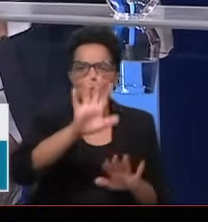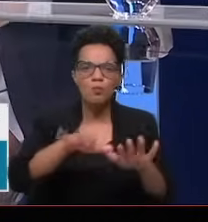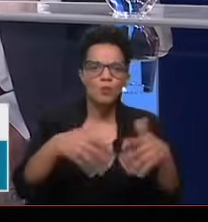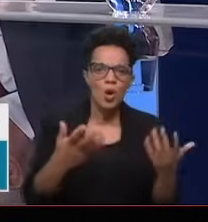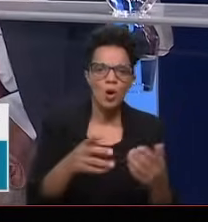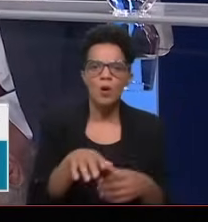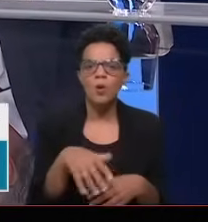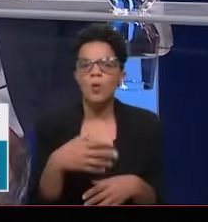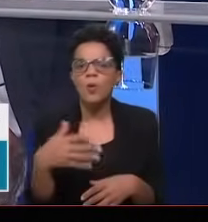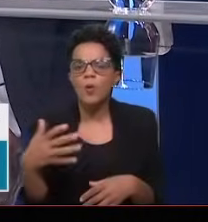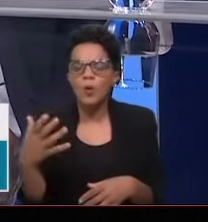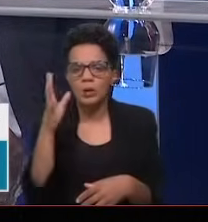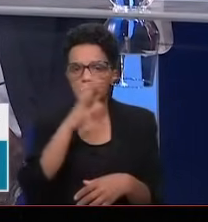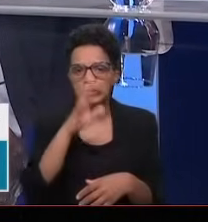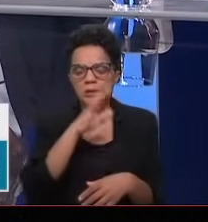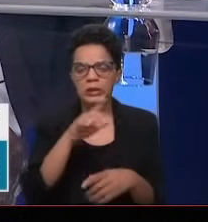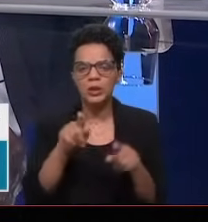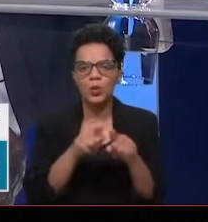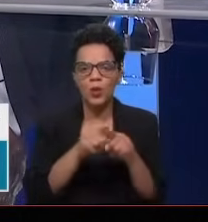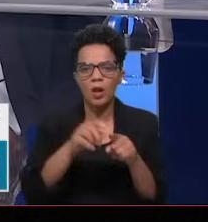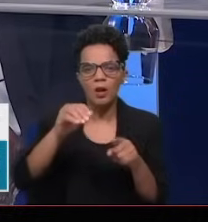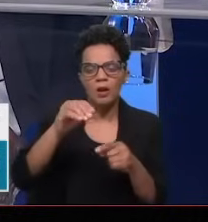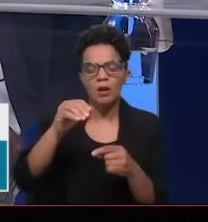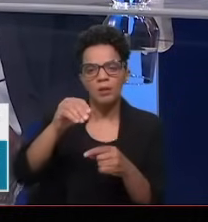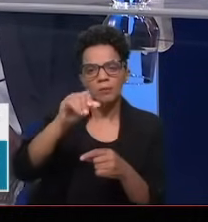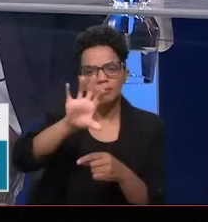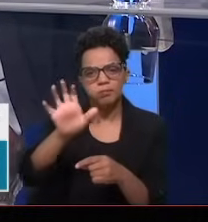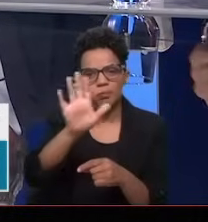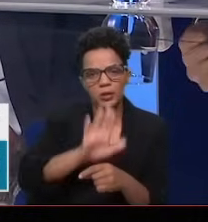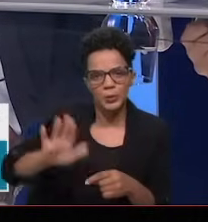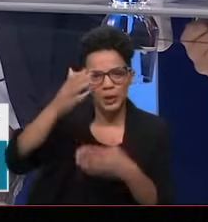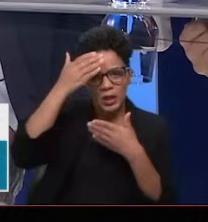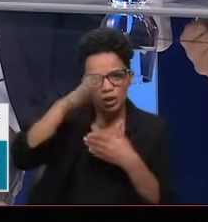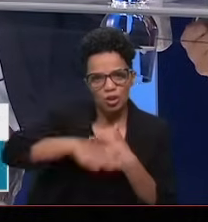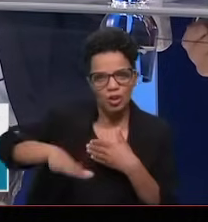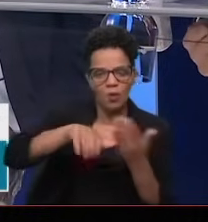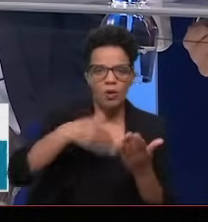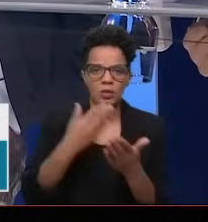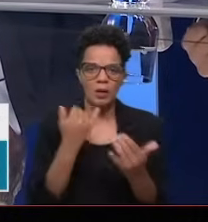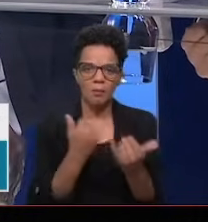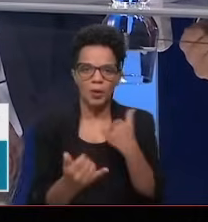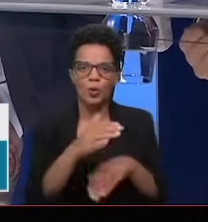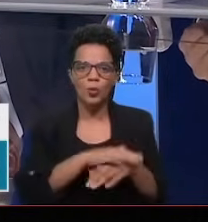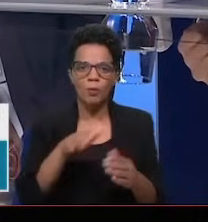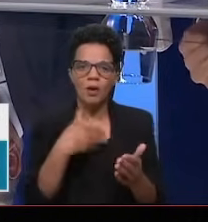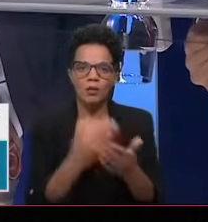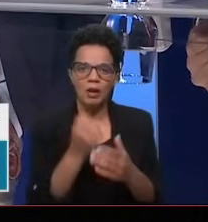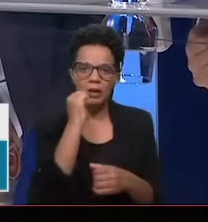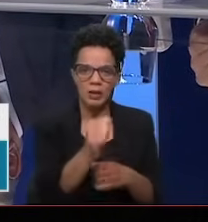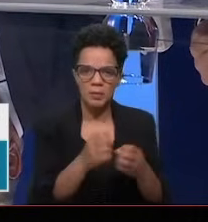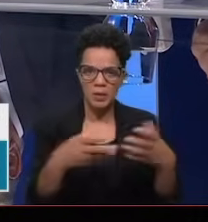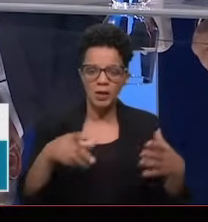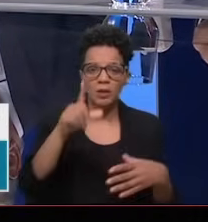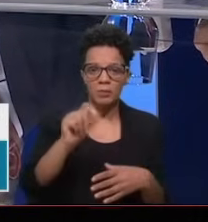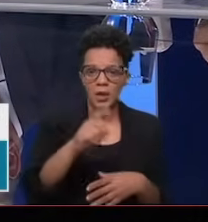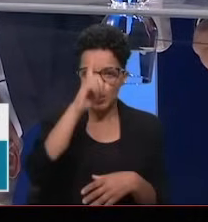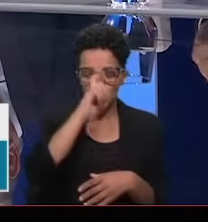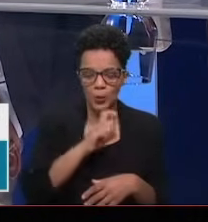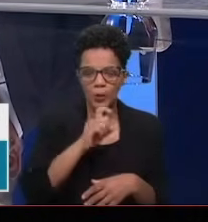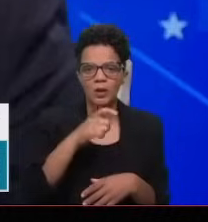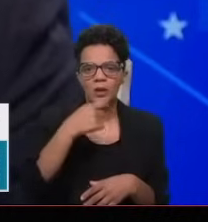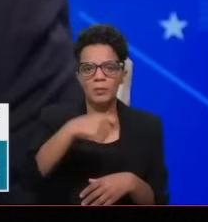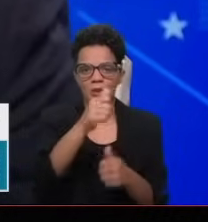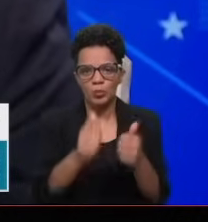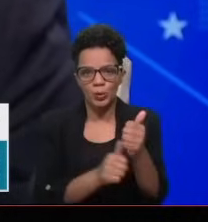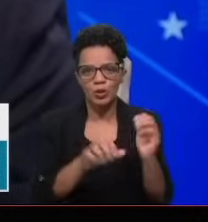exemplo aqueles que têm origem islâmica são um perigo porque aumentam a criminalidade Como disse também o líder do seu partido e lembro que o António é vice-presidente do chente